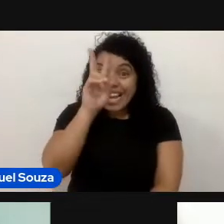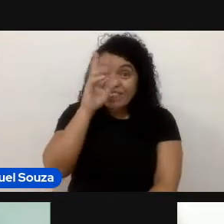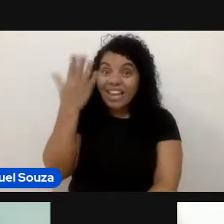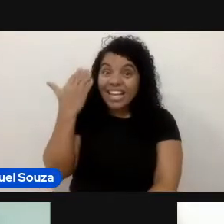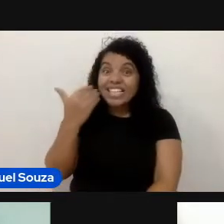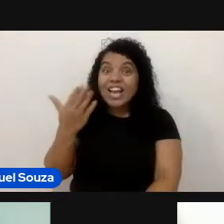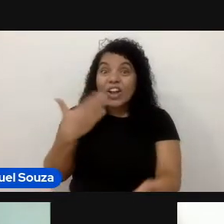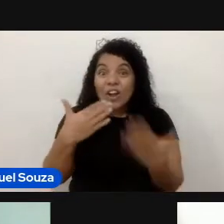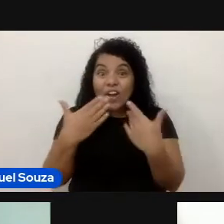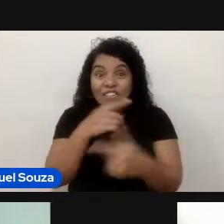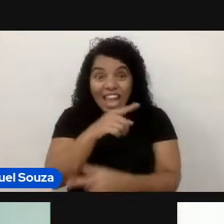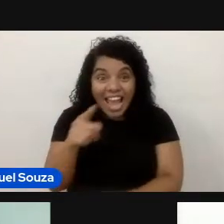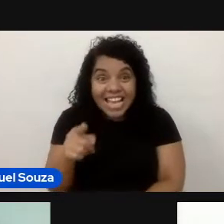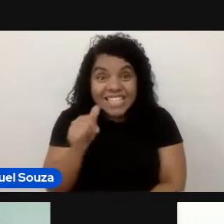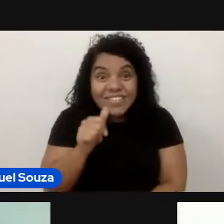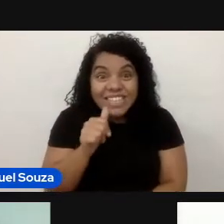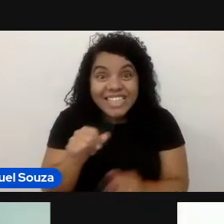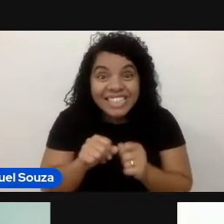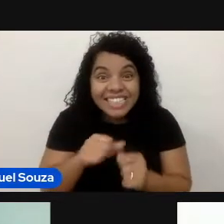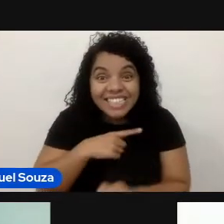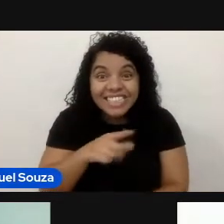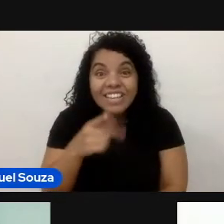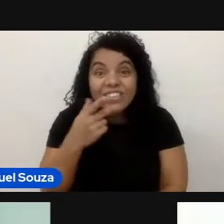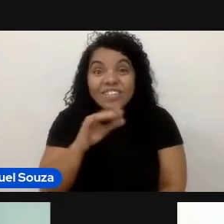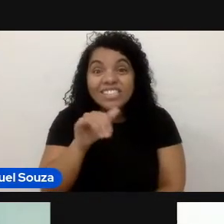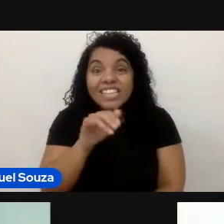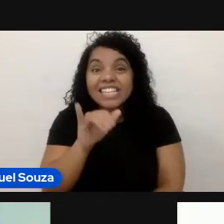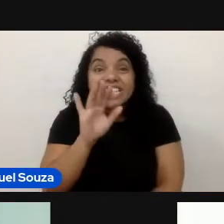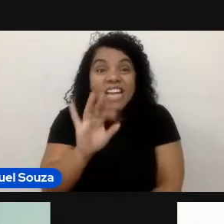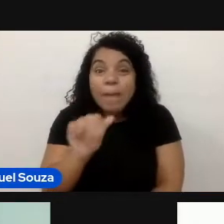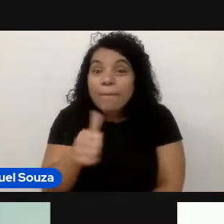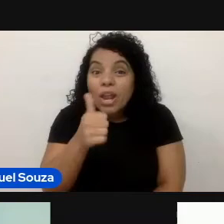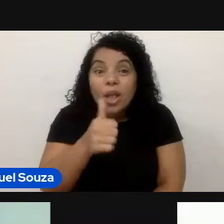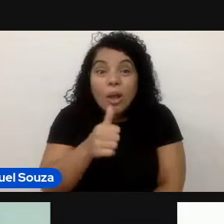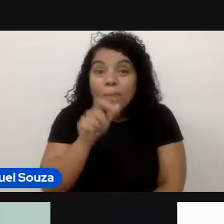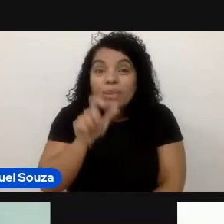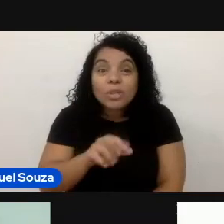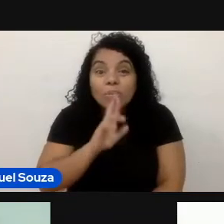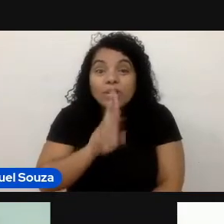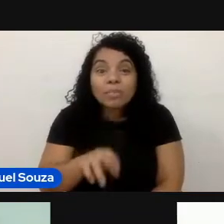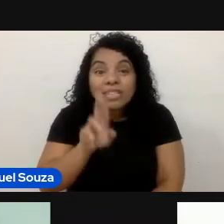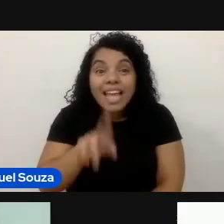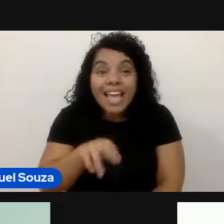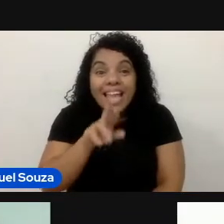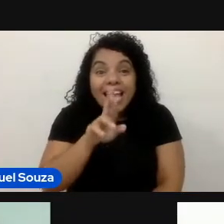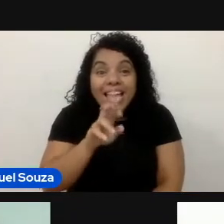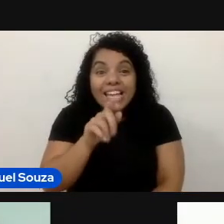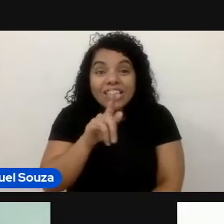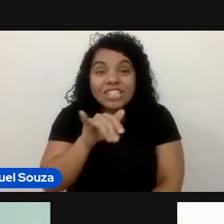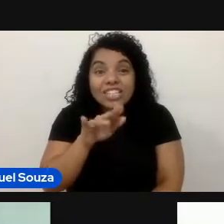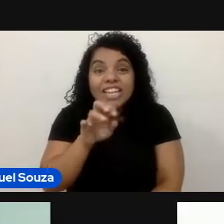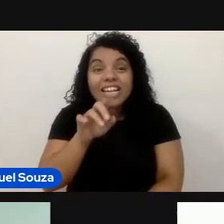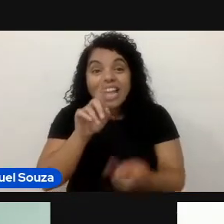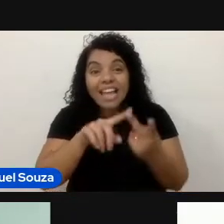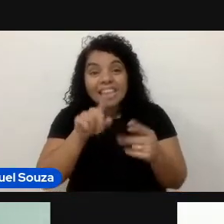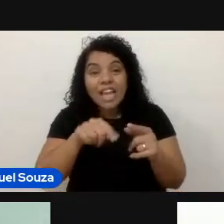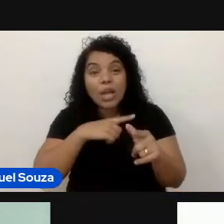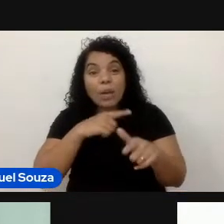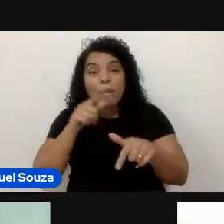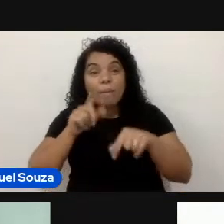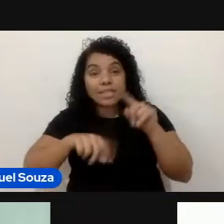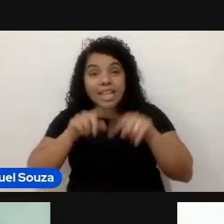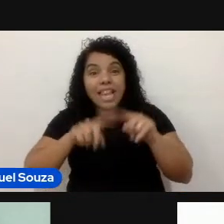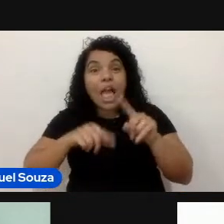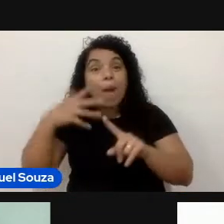Regi e Jace? Eu ia falar, gente, a melhor pessoa para responder isso é a Regiane. Ela tem um material, tema para a próxima palestra, fica a